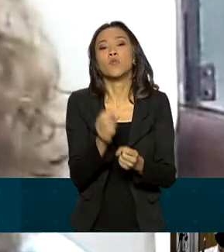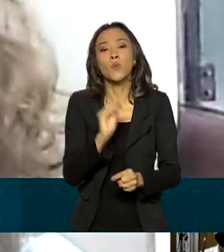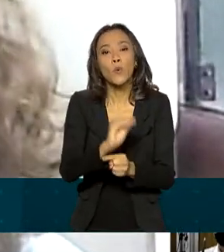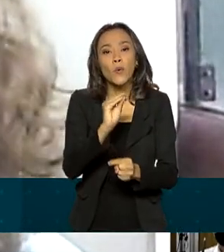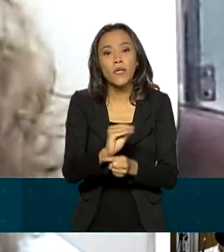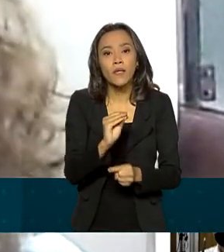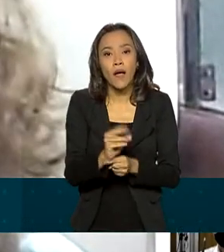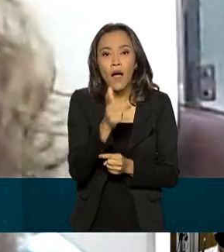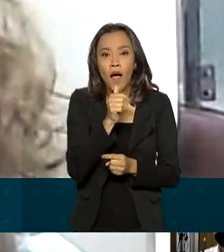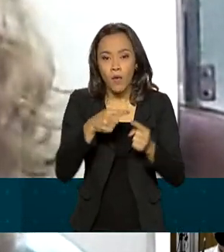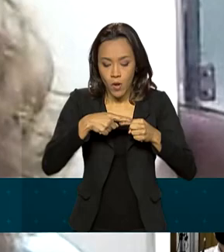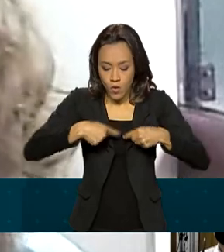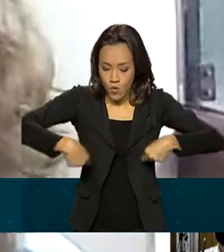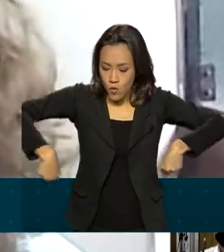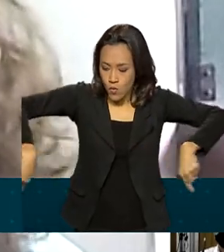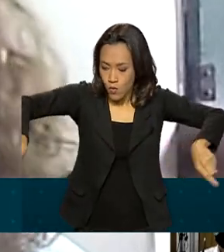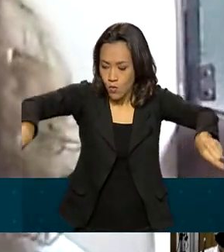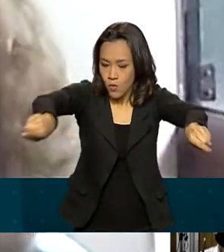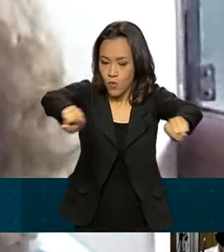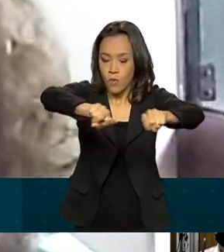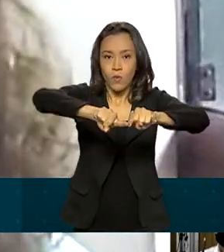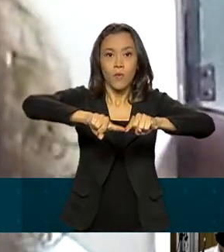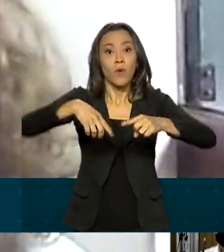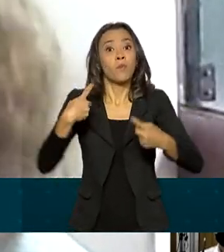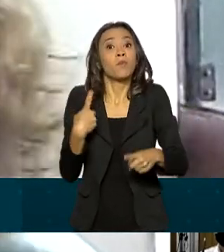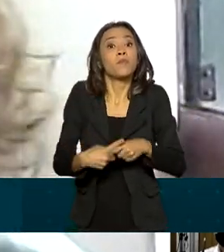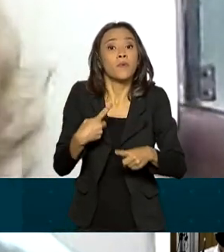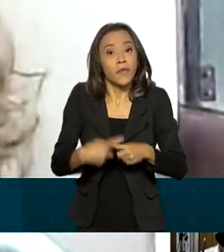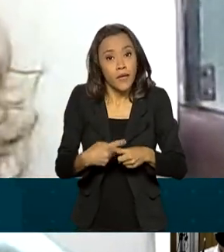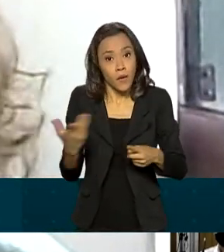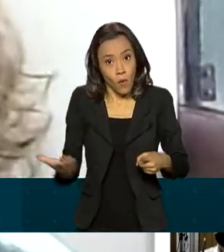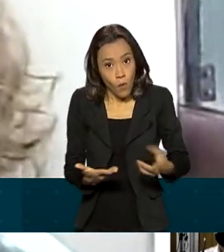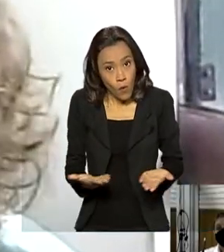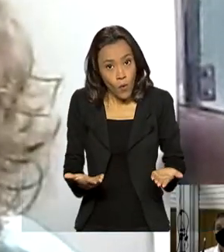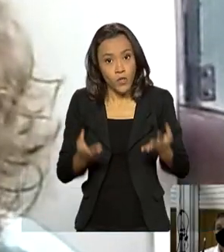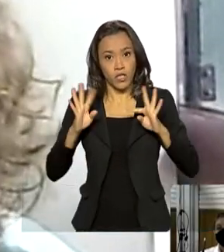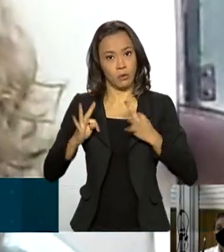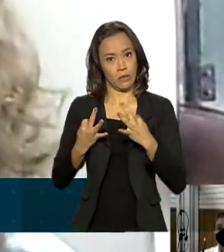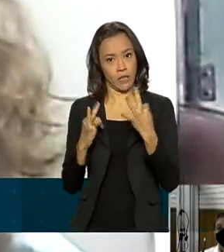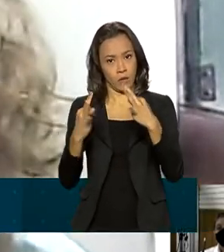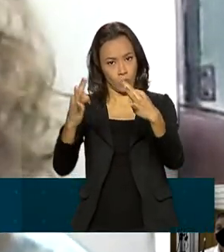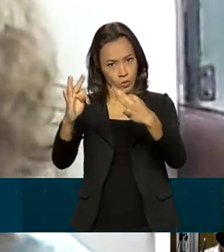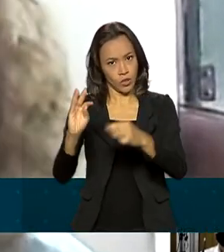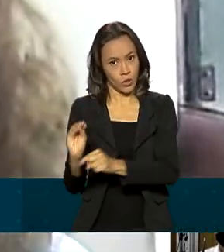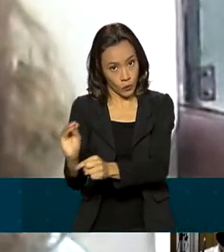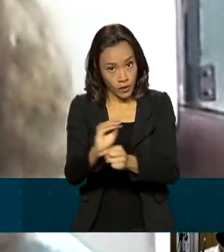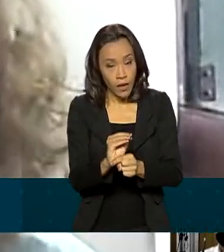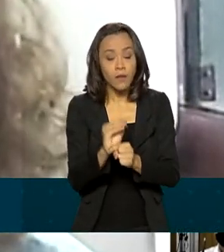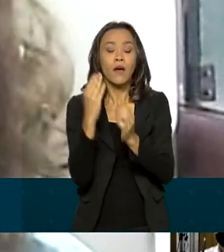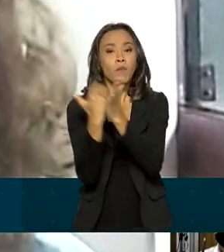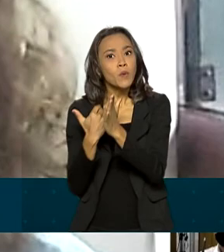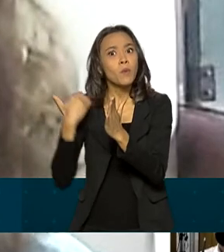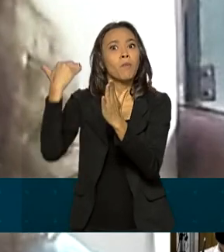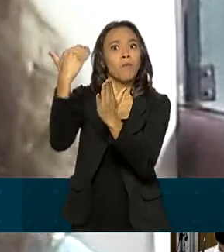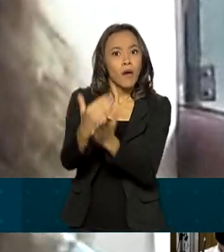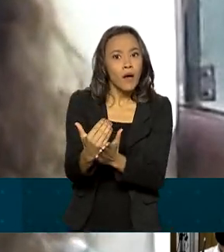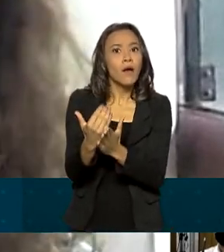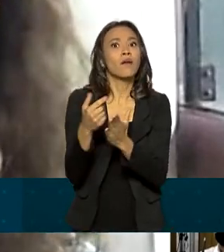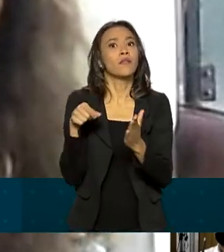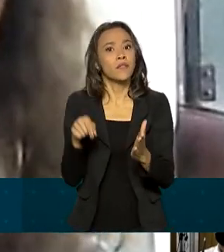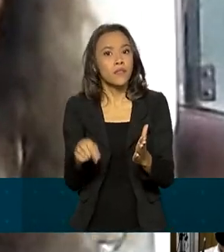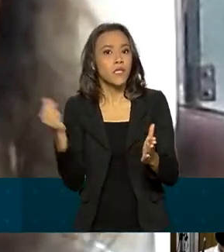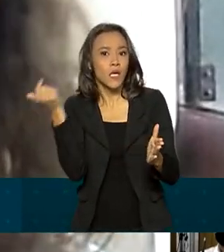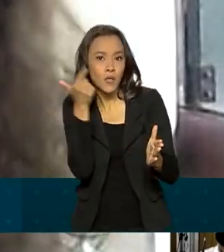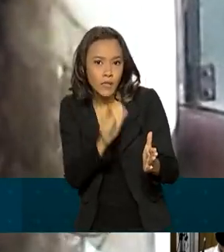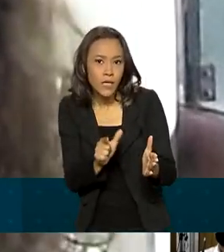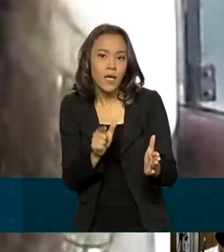reservatórios de barragens e das represas né porque com as tecnologias de conservação de solo e água você aumenta e filtração da água